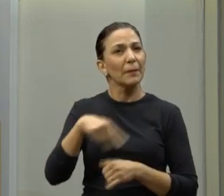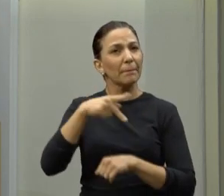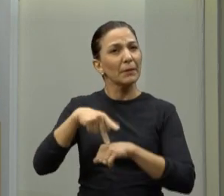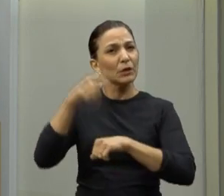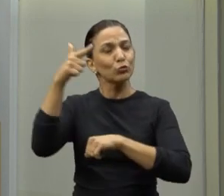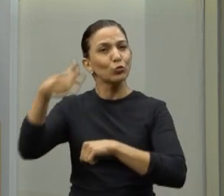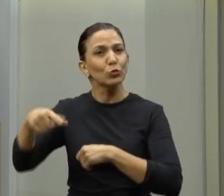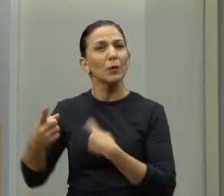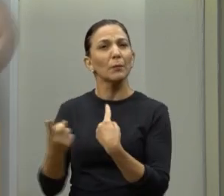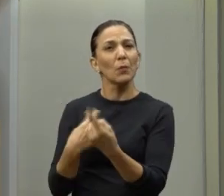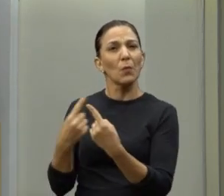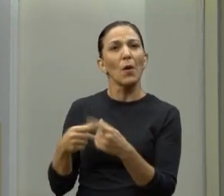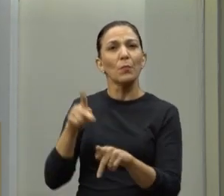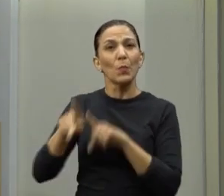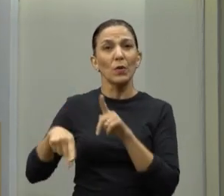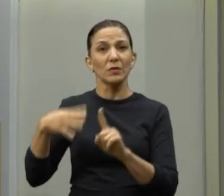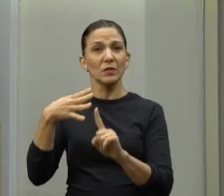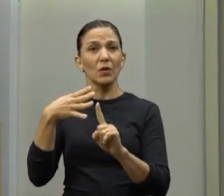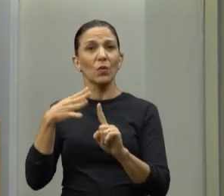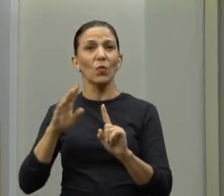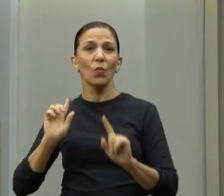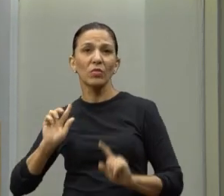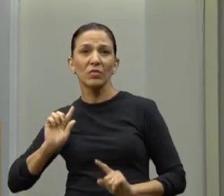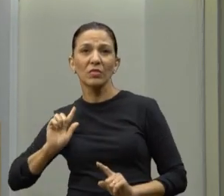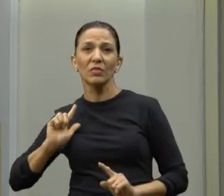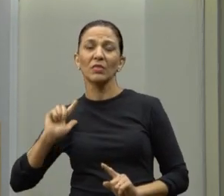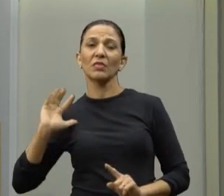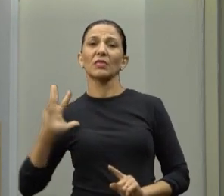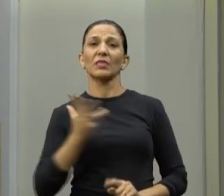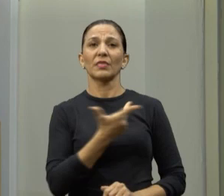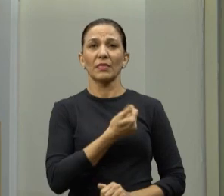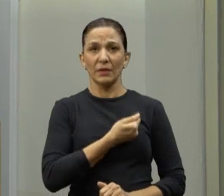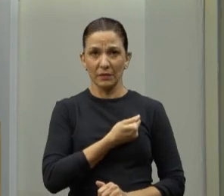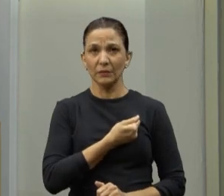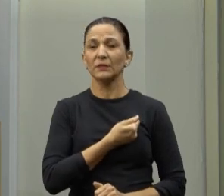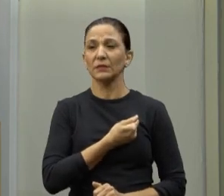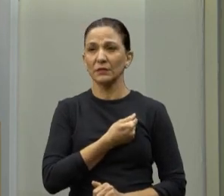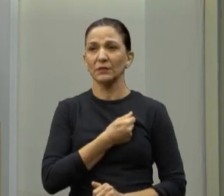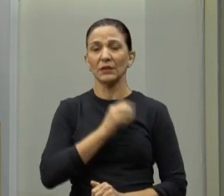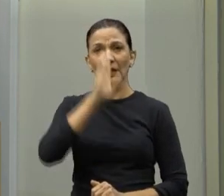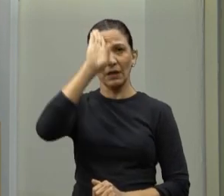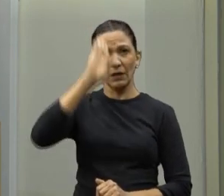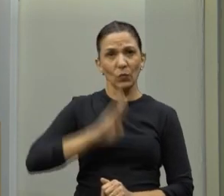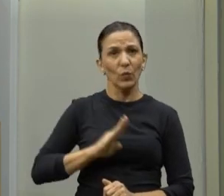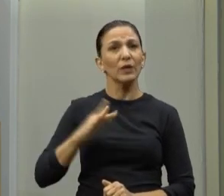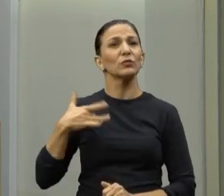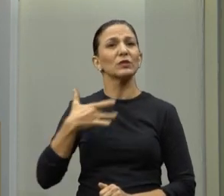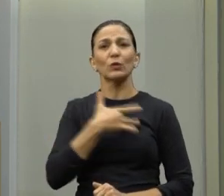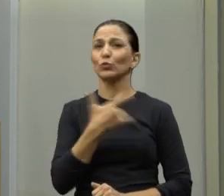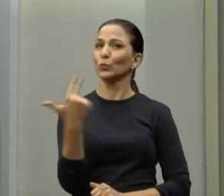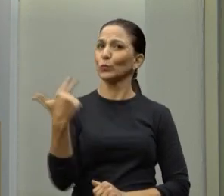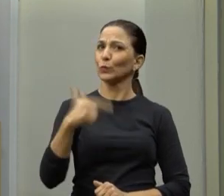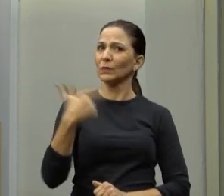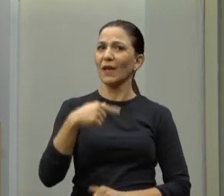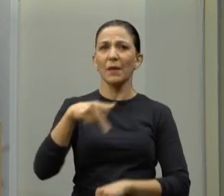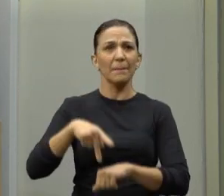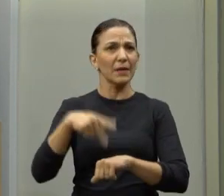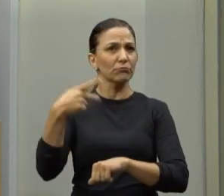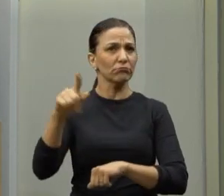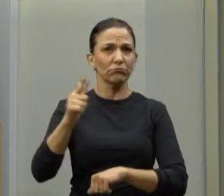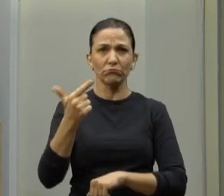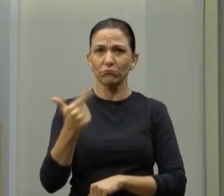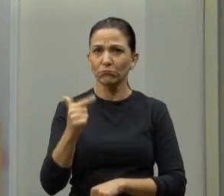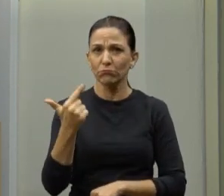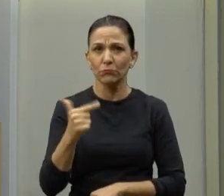da população trans Porque mesmo no México não sendo gratuito serviço de saúde o serviço do atendimento